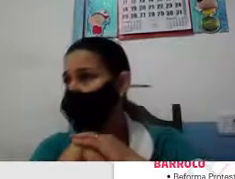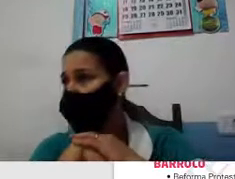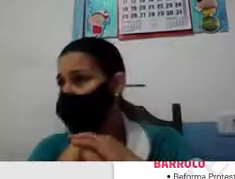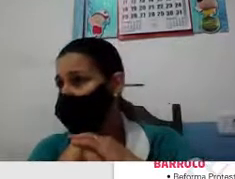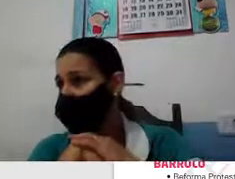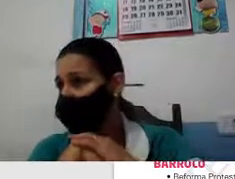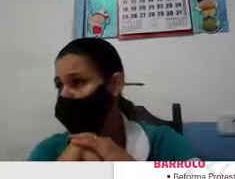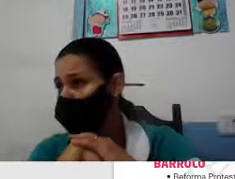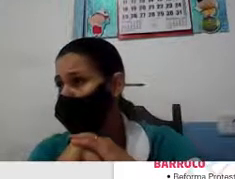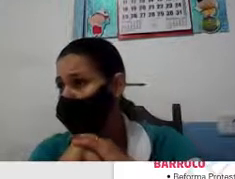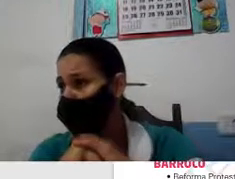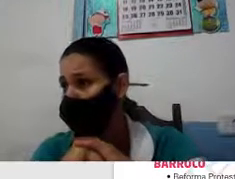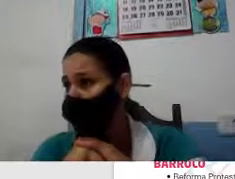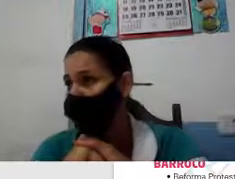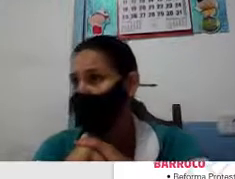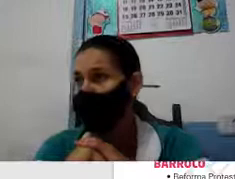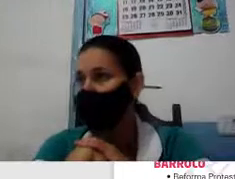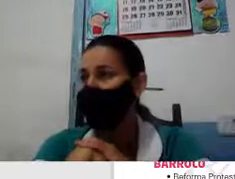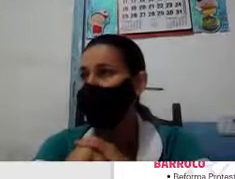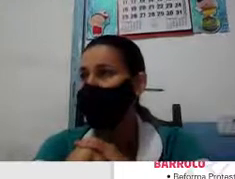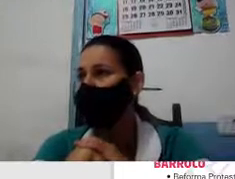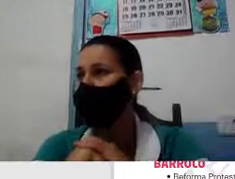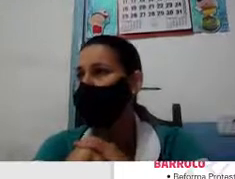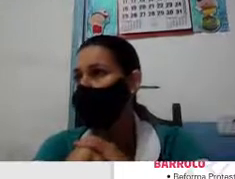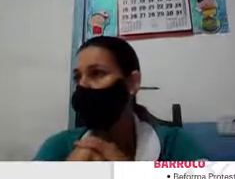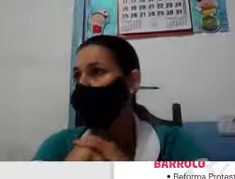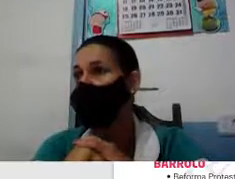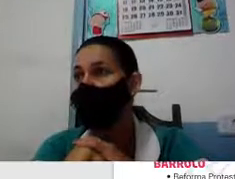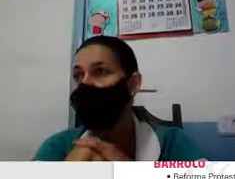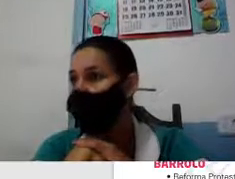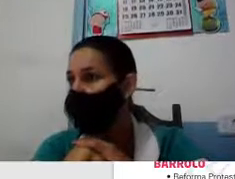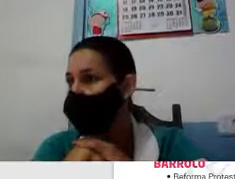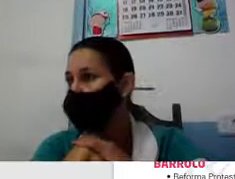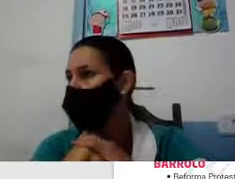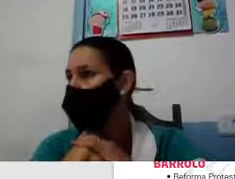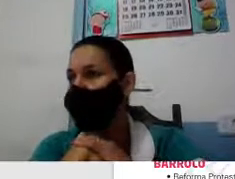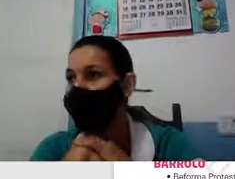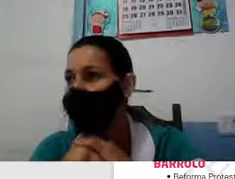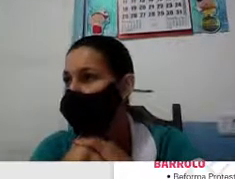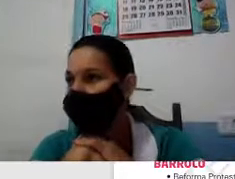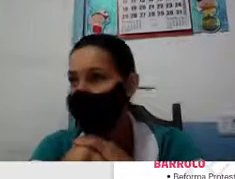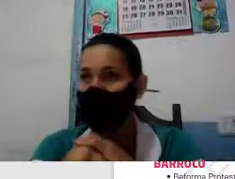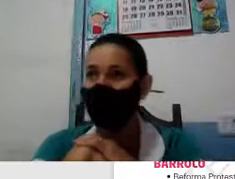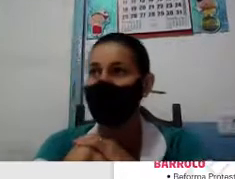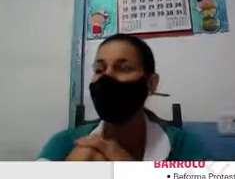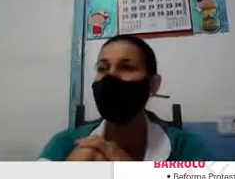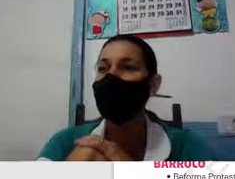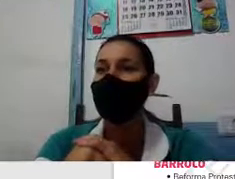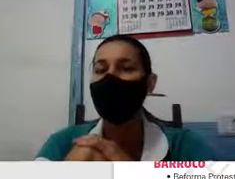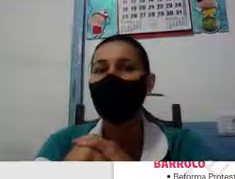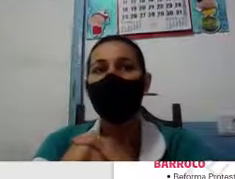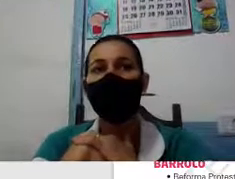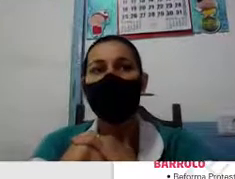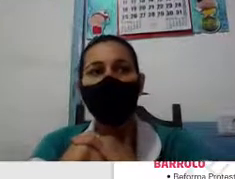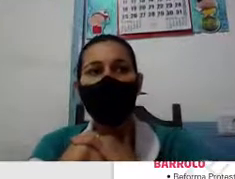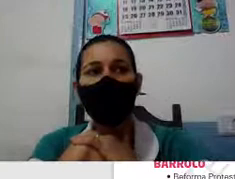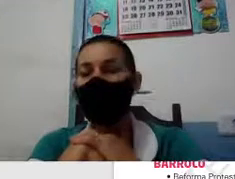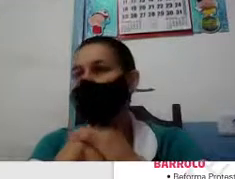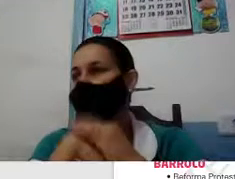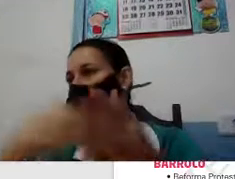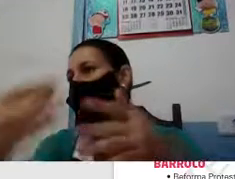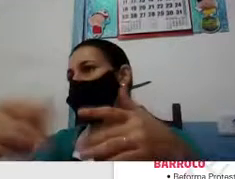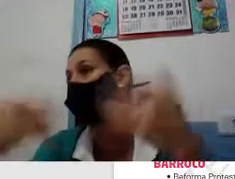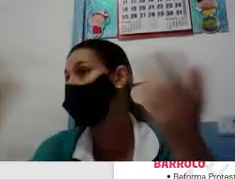pessoas inocentes acabaram morrendo, né? Pessoas eram vistas como bruxas, né? Feiticeiros, né? E eram